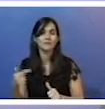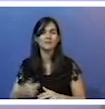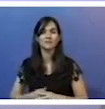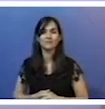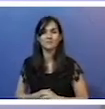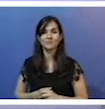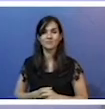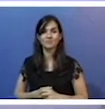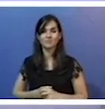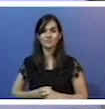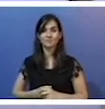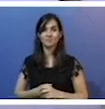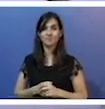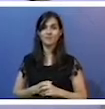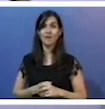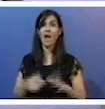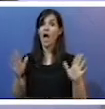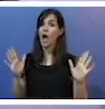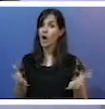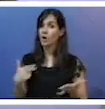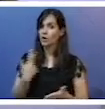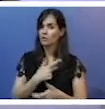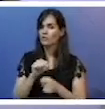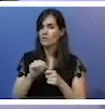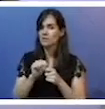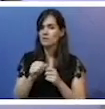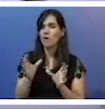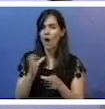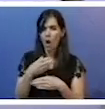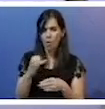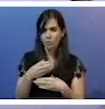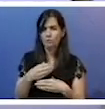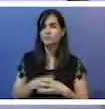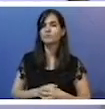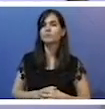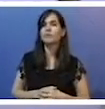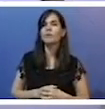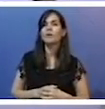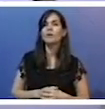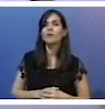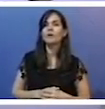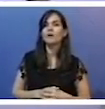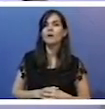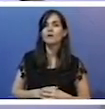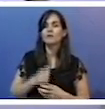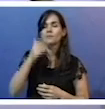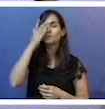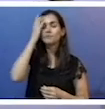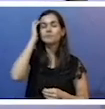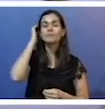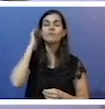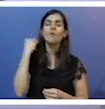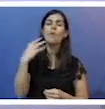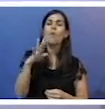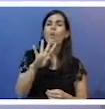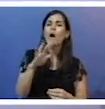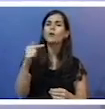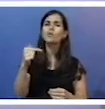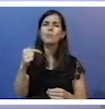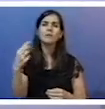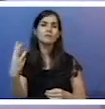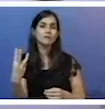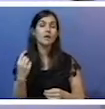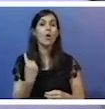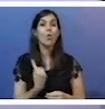cá e agora vamos fazer a continha ó 4 x - 3x vai dar um X eu fiz o 4 -